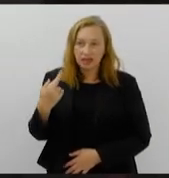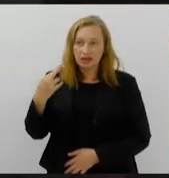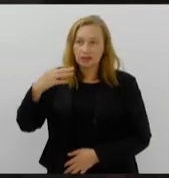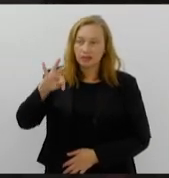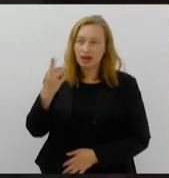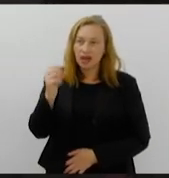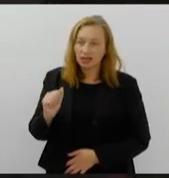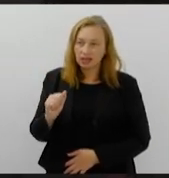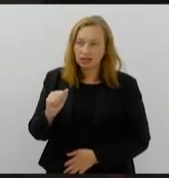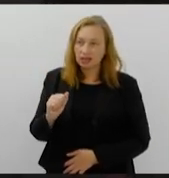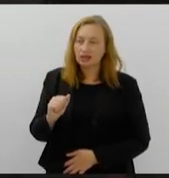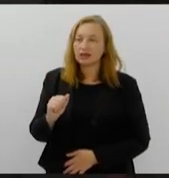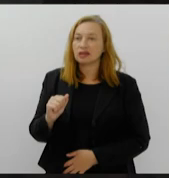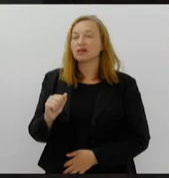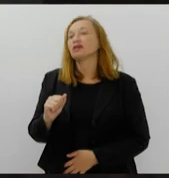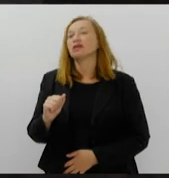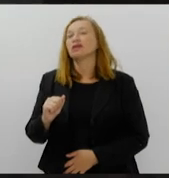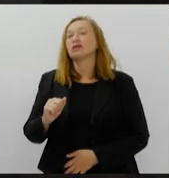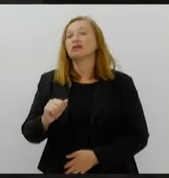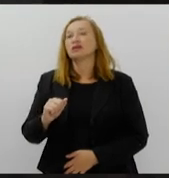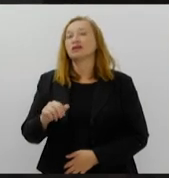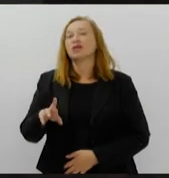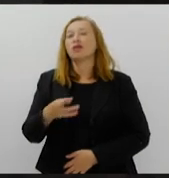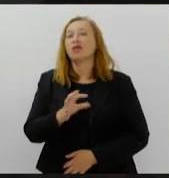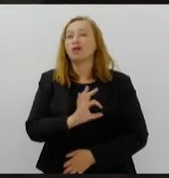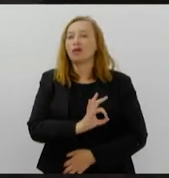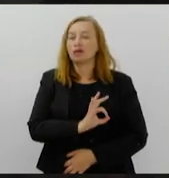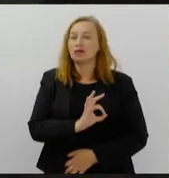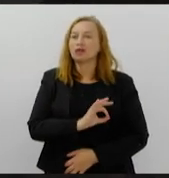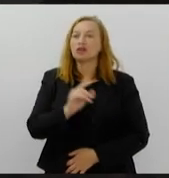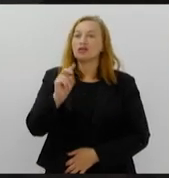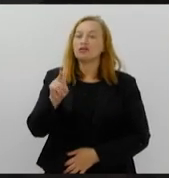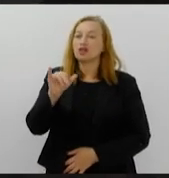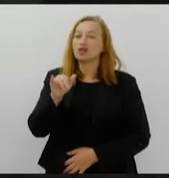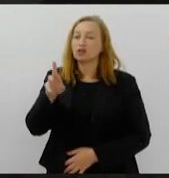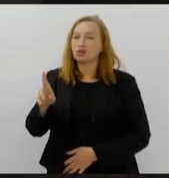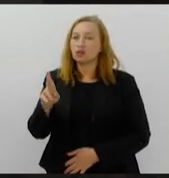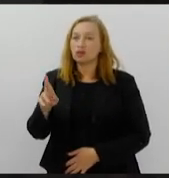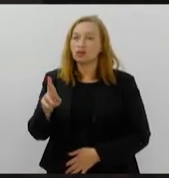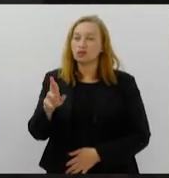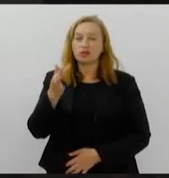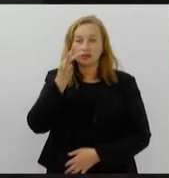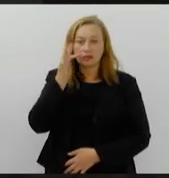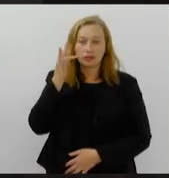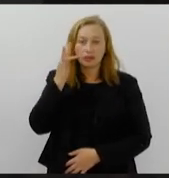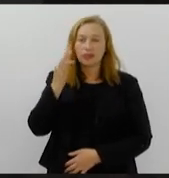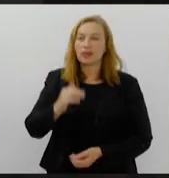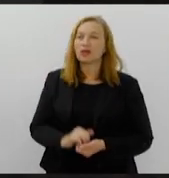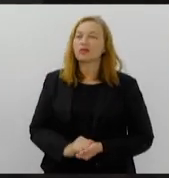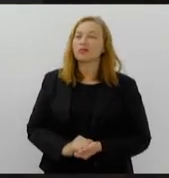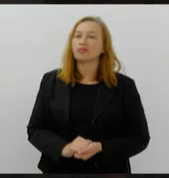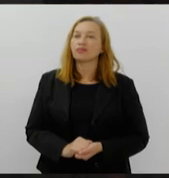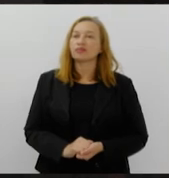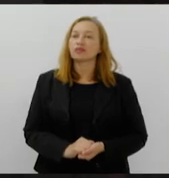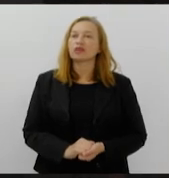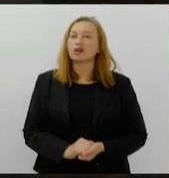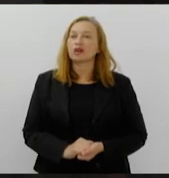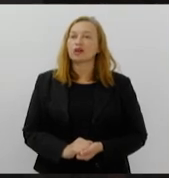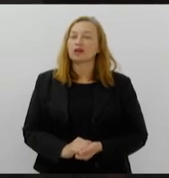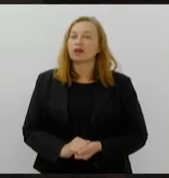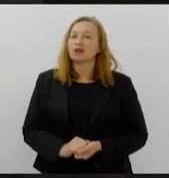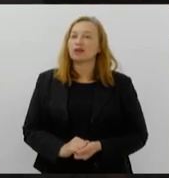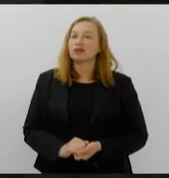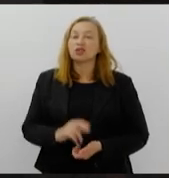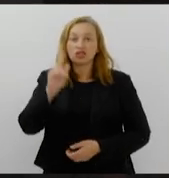Rocha, Dani Balbi, Flávio Serafini, Vitor Júnior e Tia Ju, que dispõe sobre o tombamento por